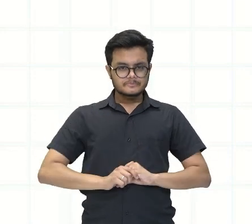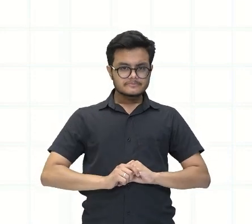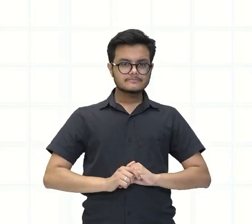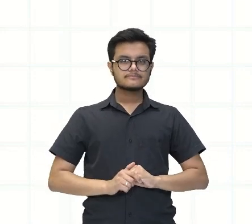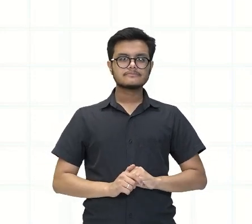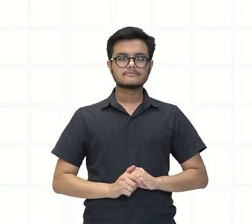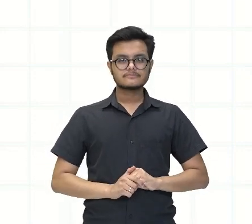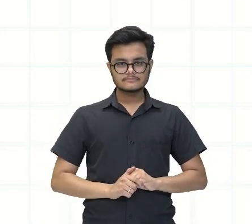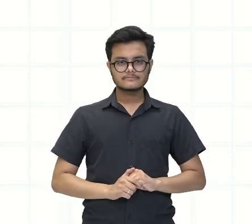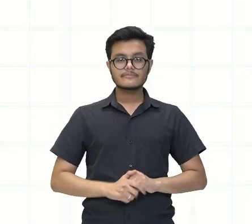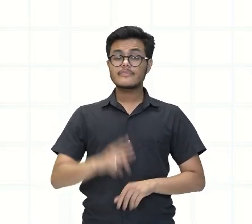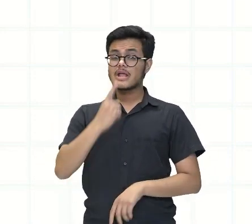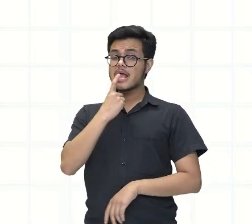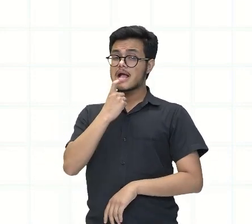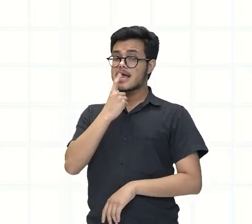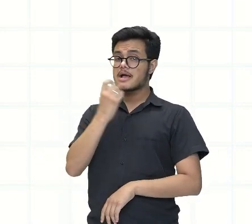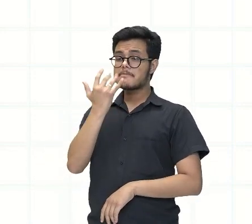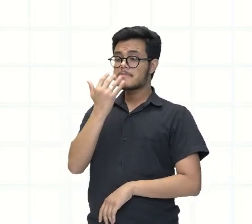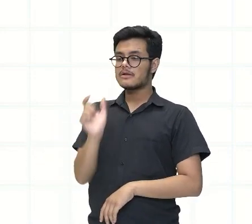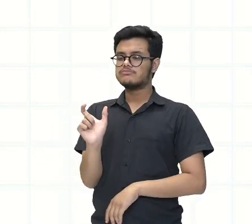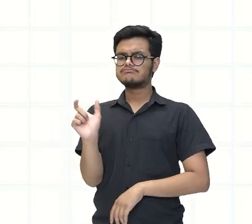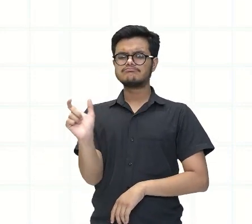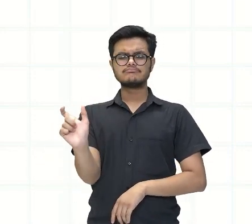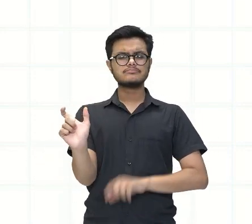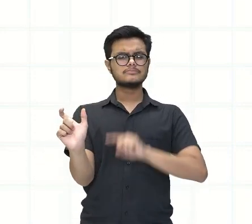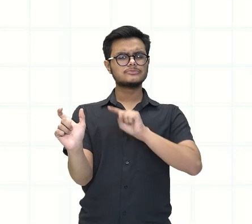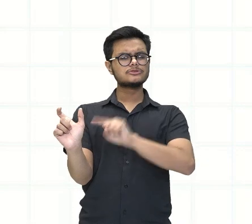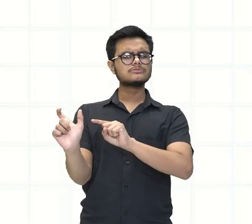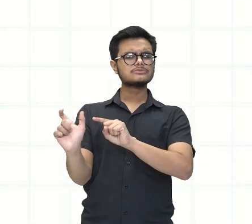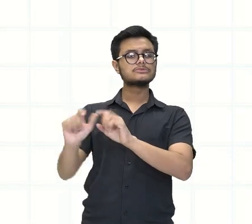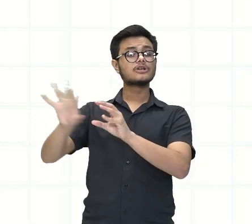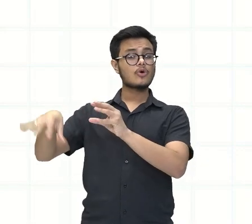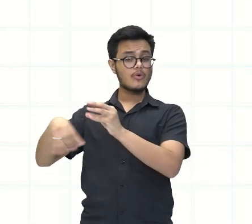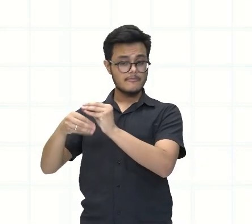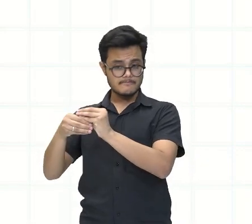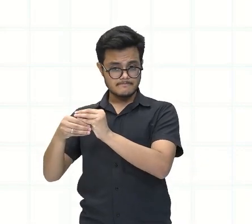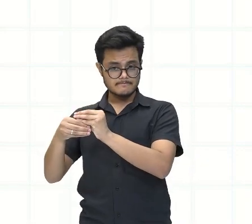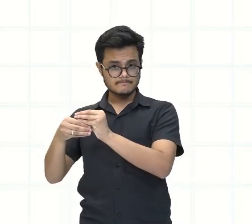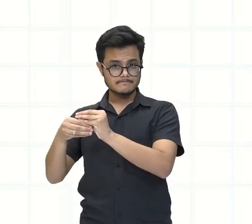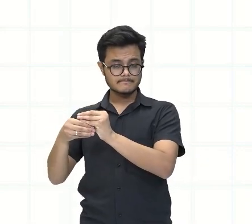está em vermelho é o que nós chamamos de